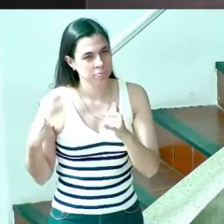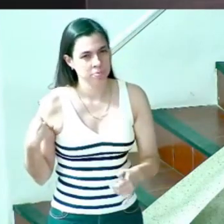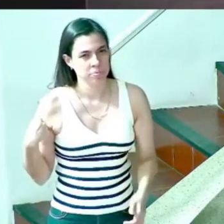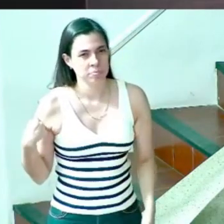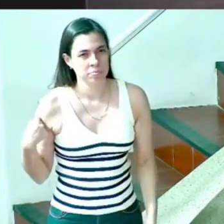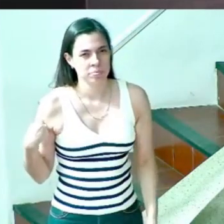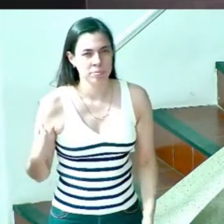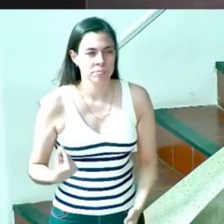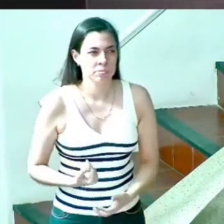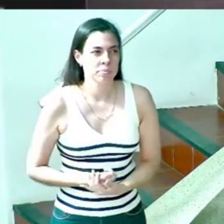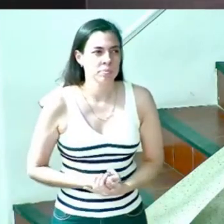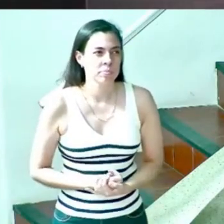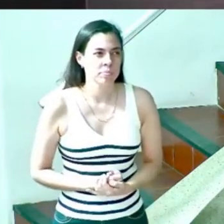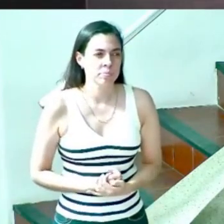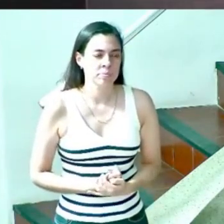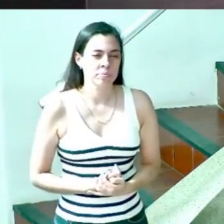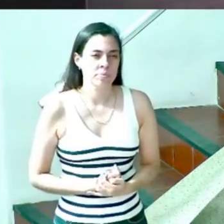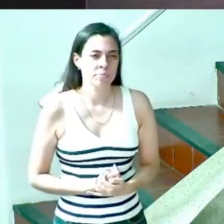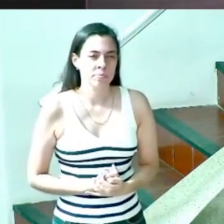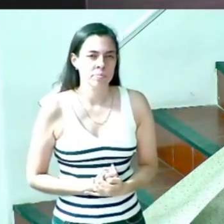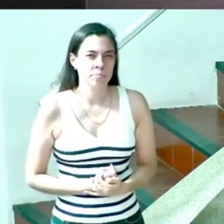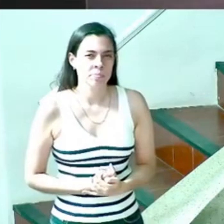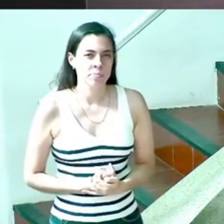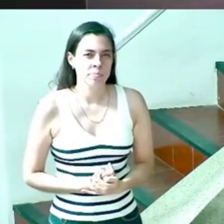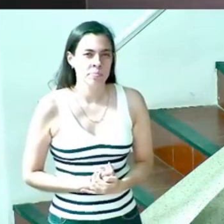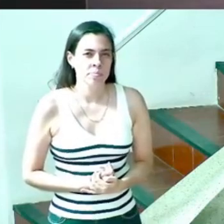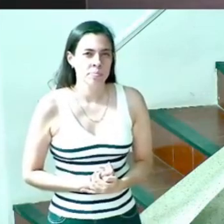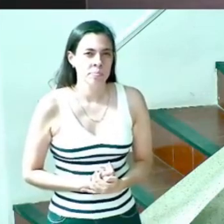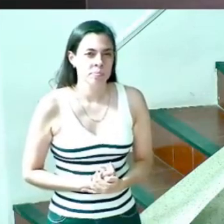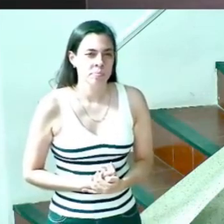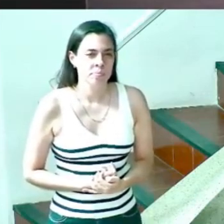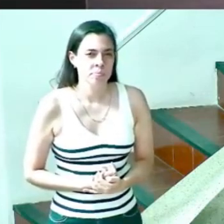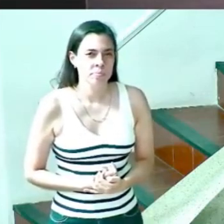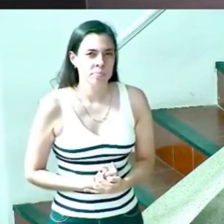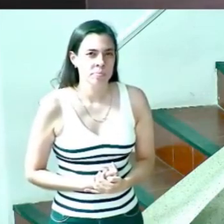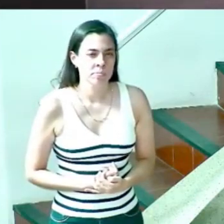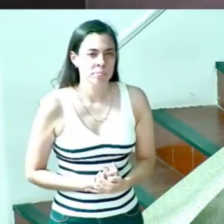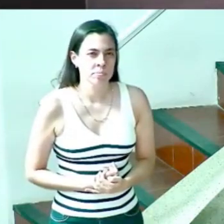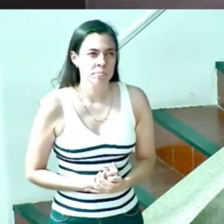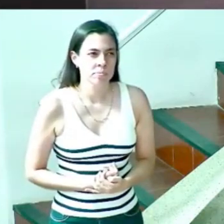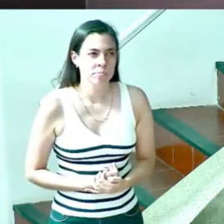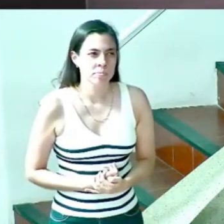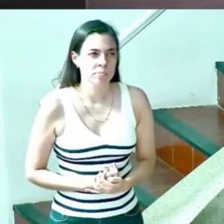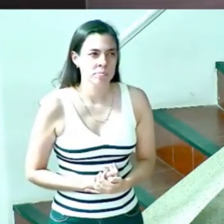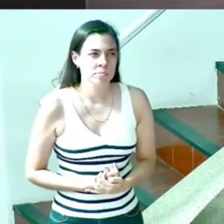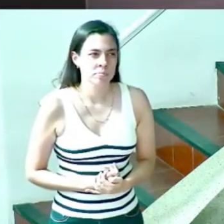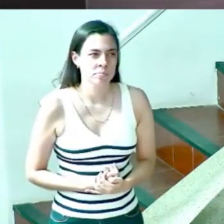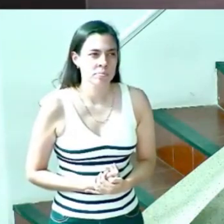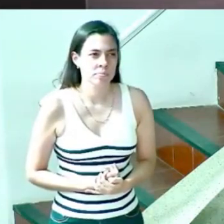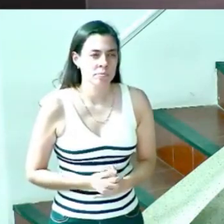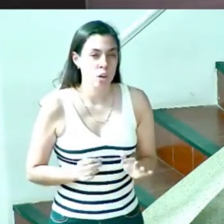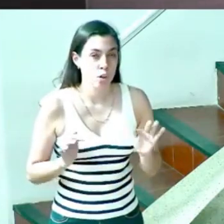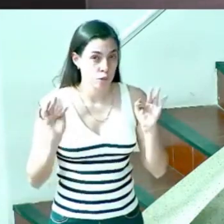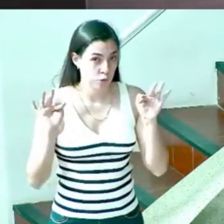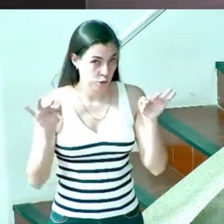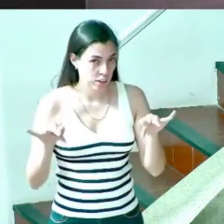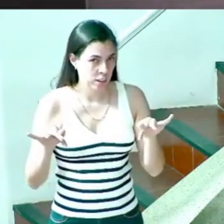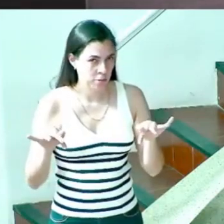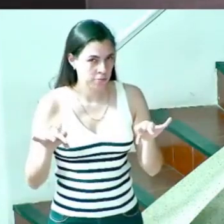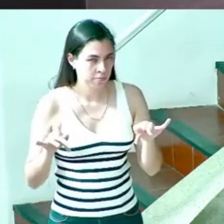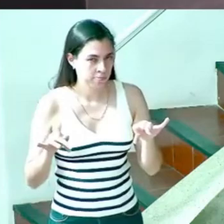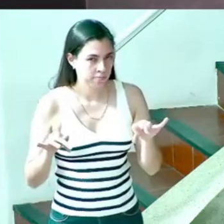que te machucou, de alguma forma, ao longo da tua história. Mas finalizando a oração do Pai Nosso,